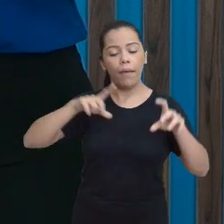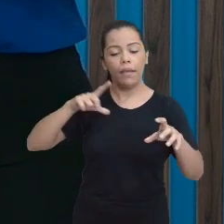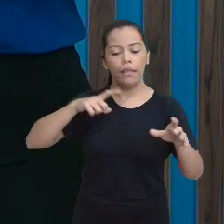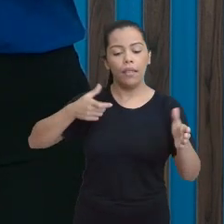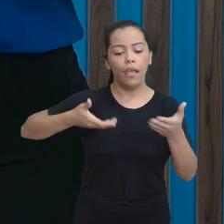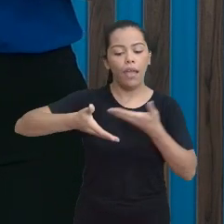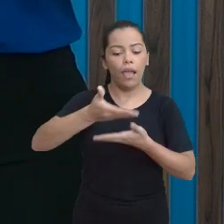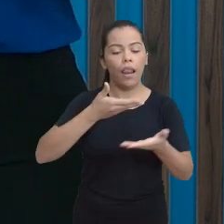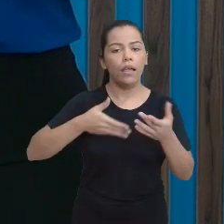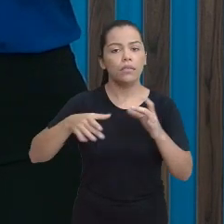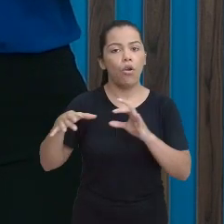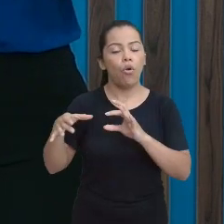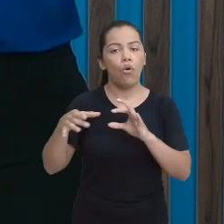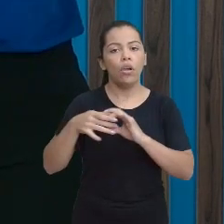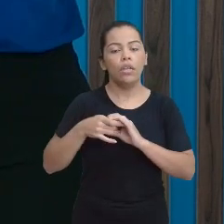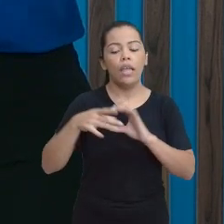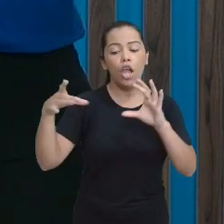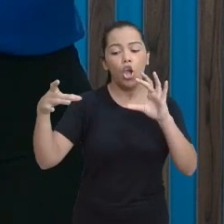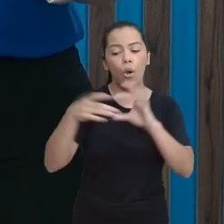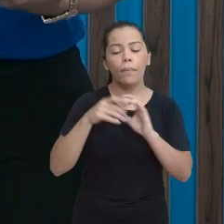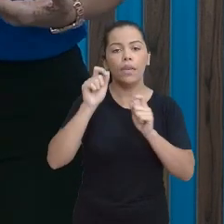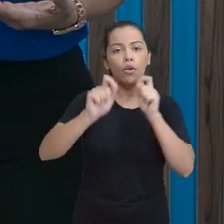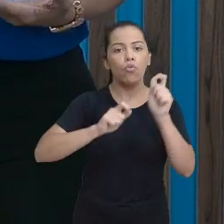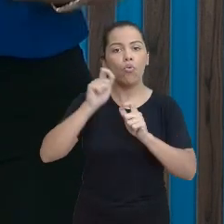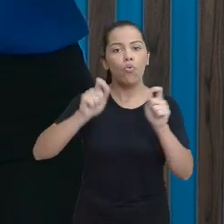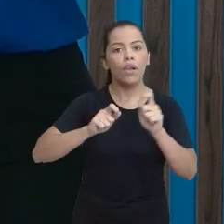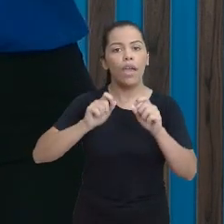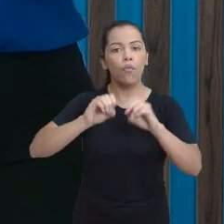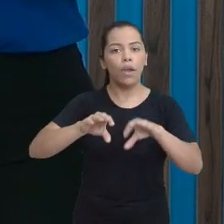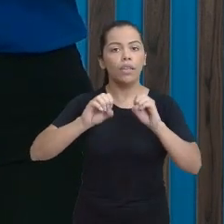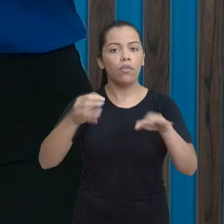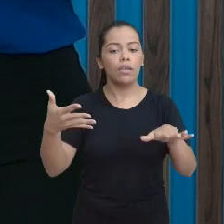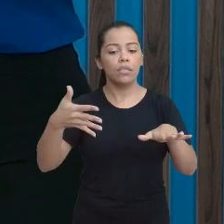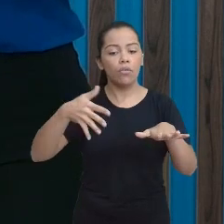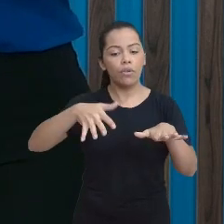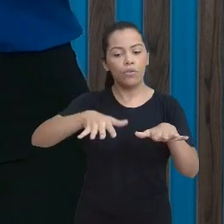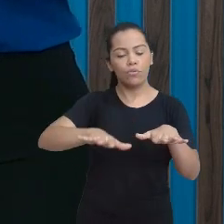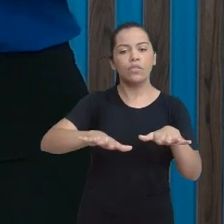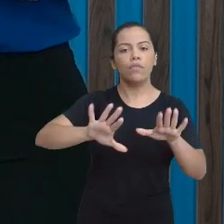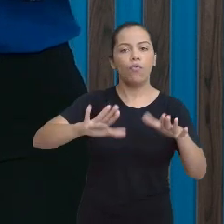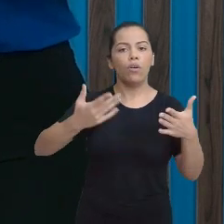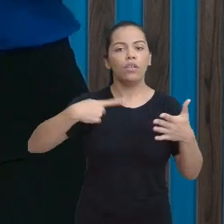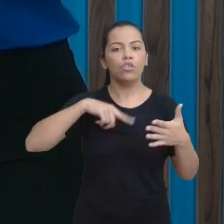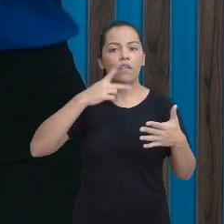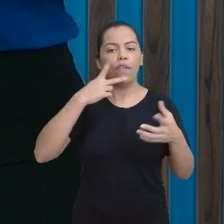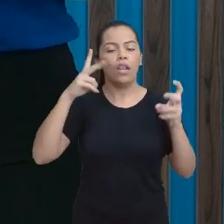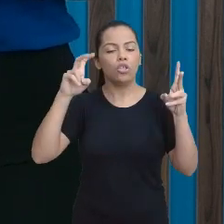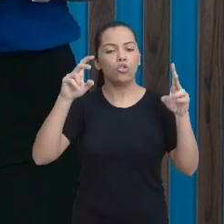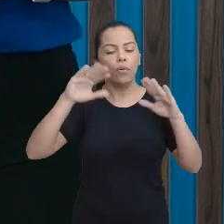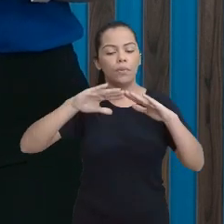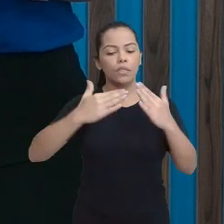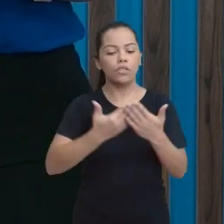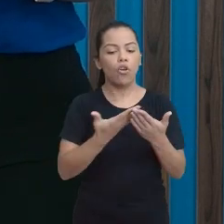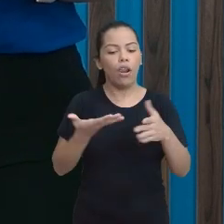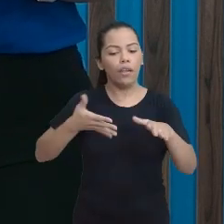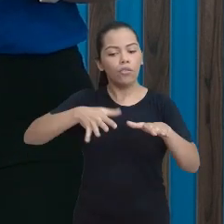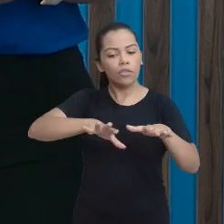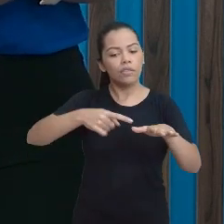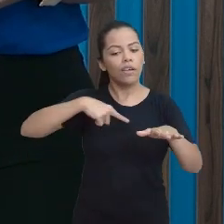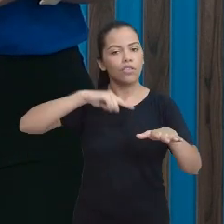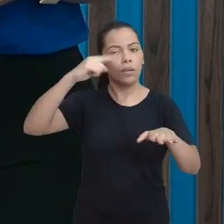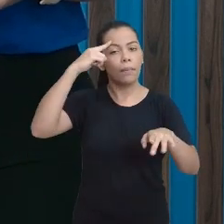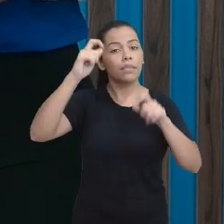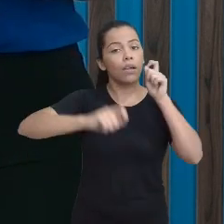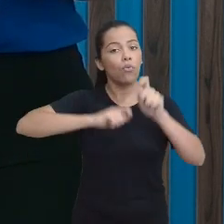mas a gente se refere à construção da escola inclusiva. E quando a gente fala de escola inclusiva, a gente está pensando na participação